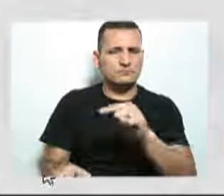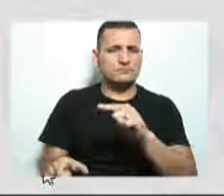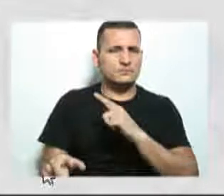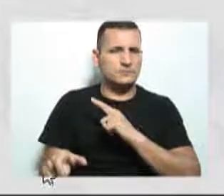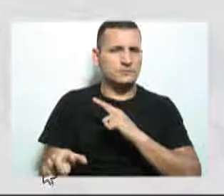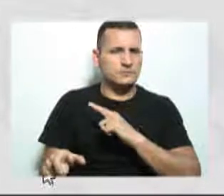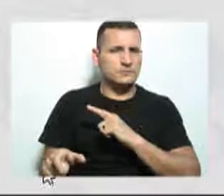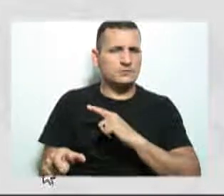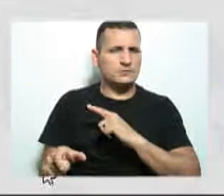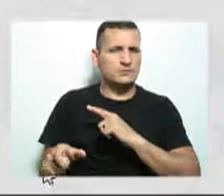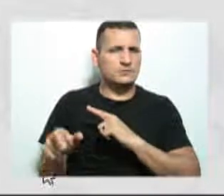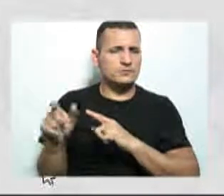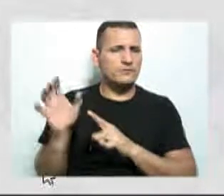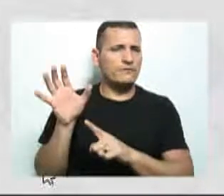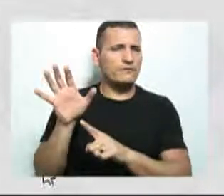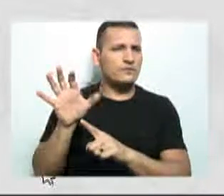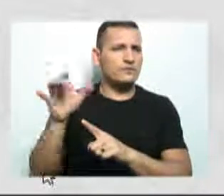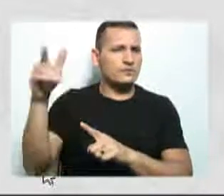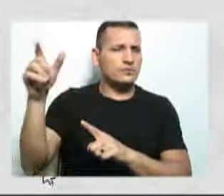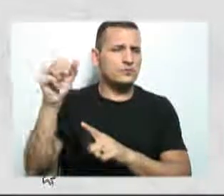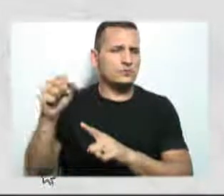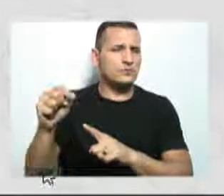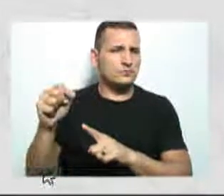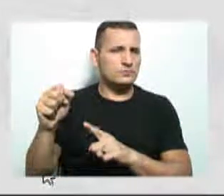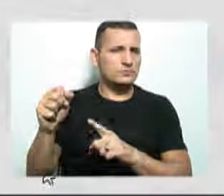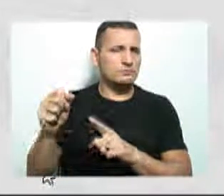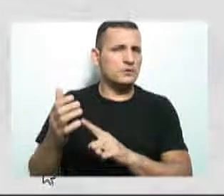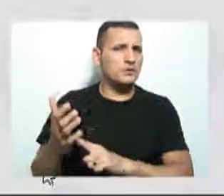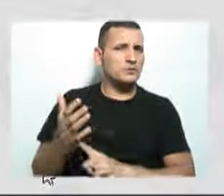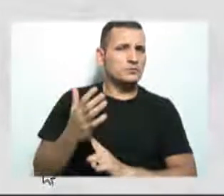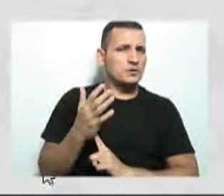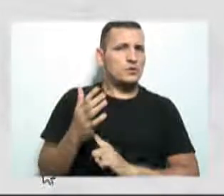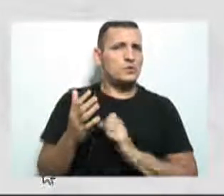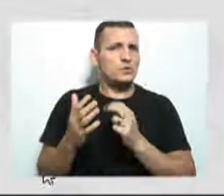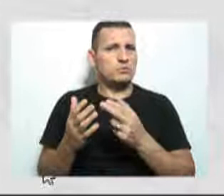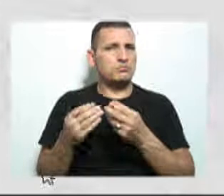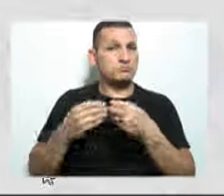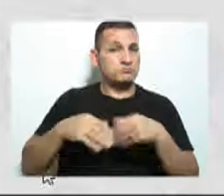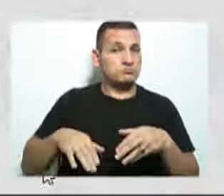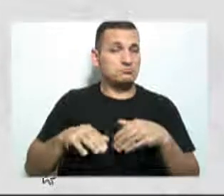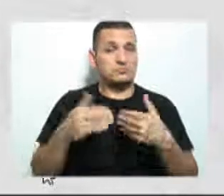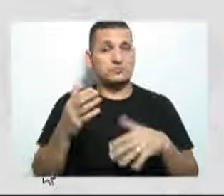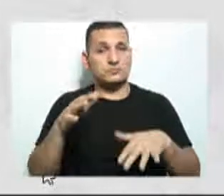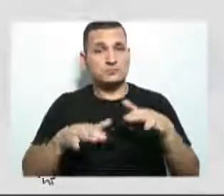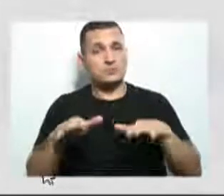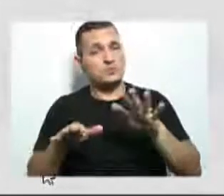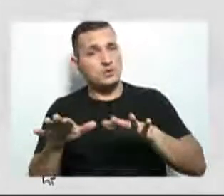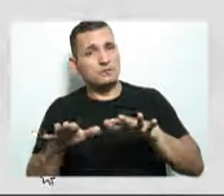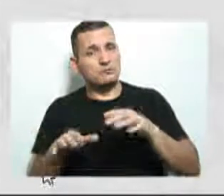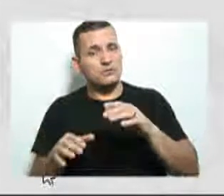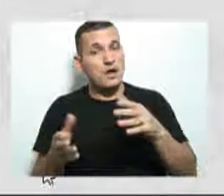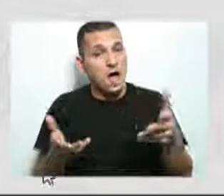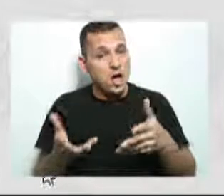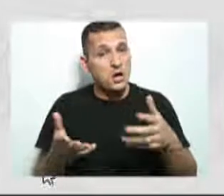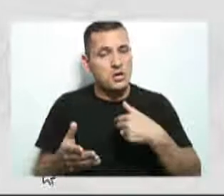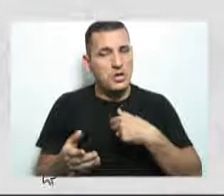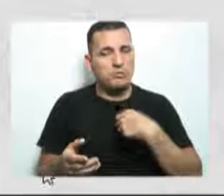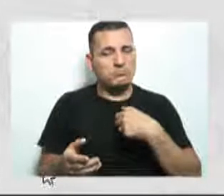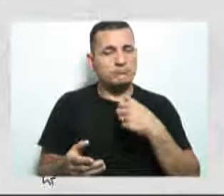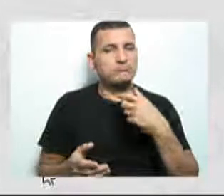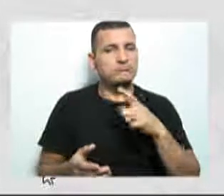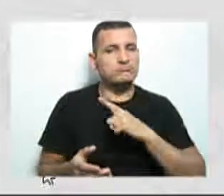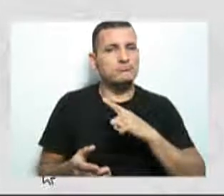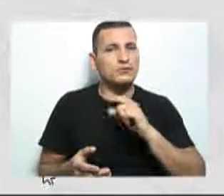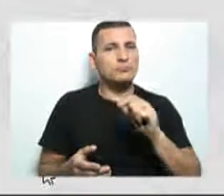que pode prejudicar ou beneficiar no futuro. Então, muito cuidado, às vezes eu estou levando vantagem nessa negociação com esse indivíduo,